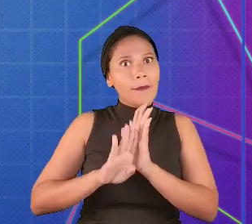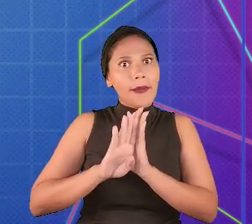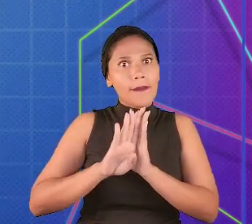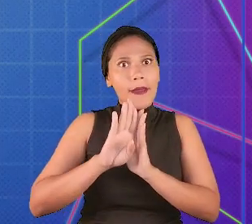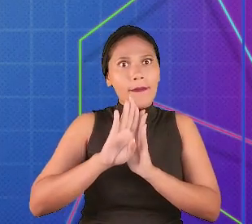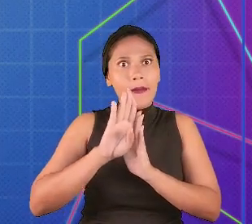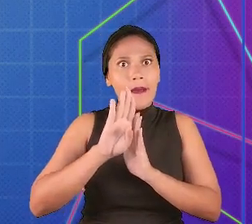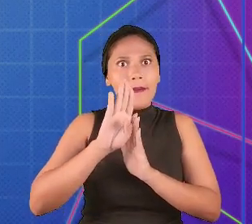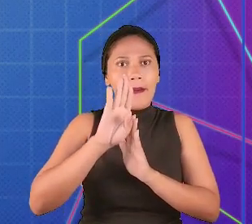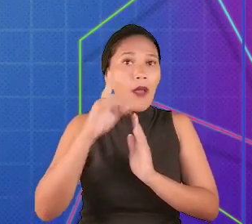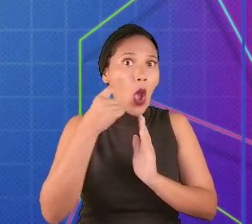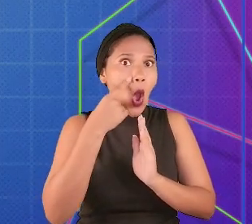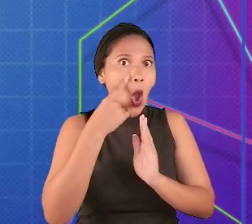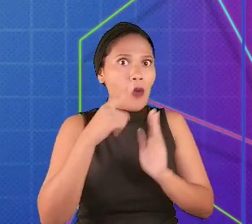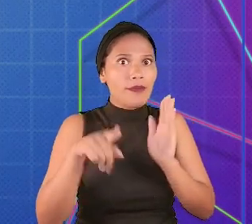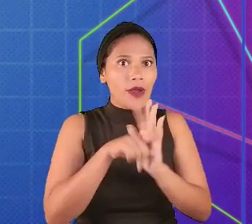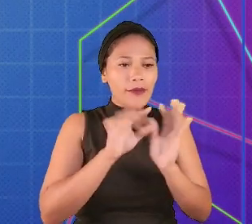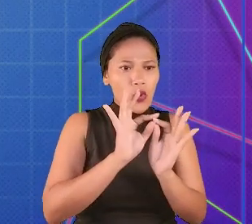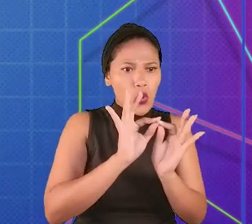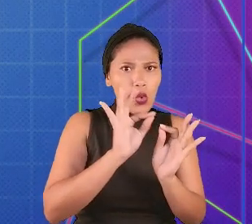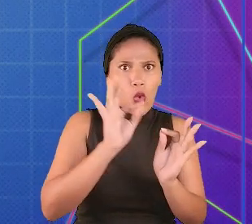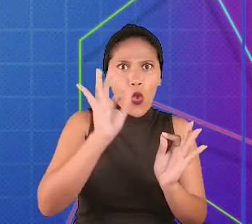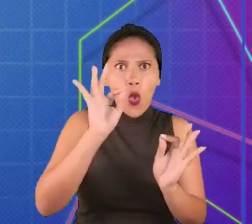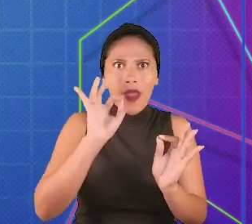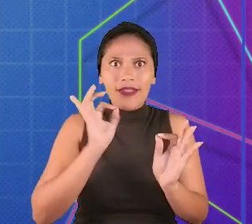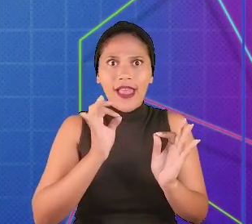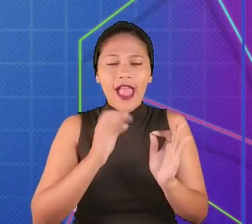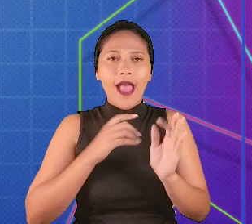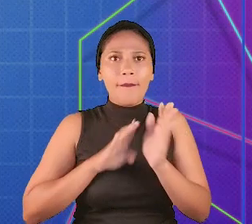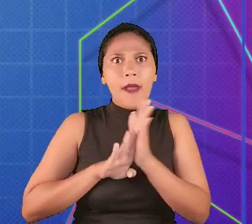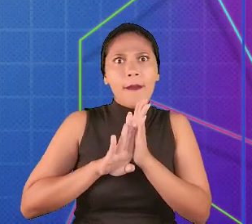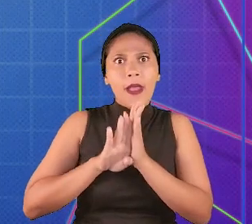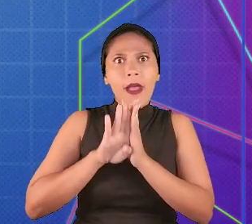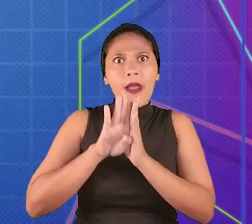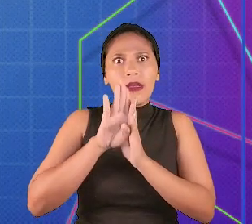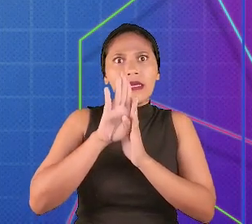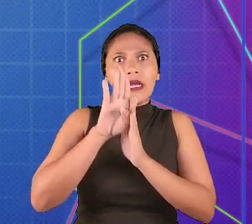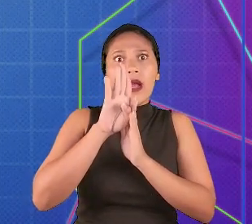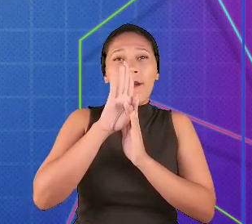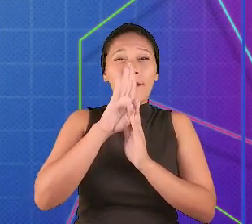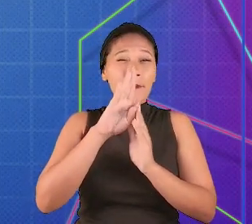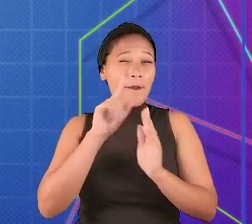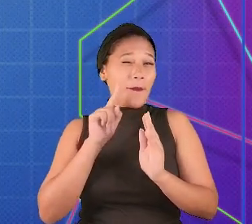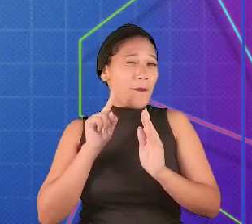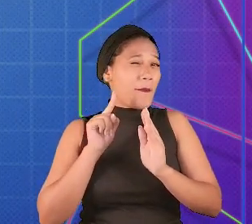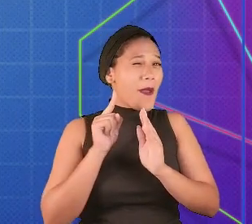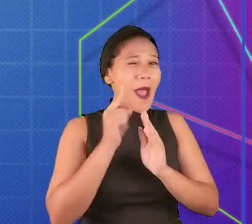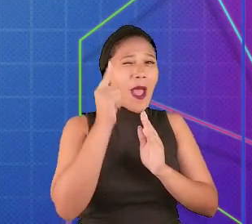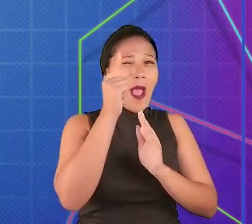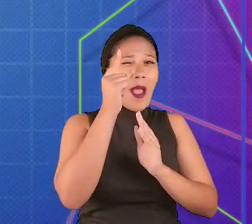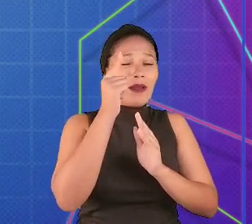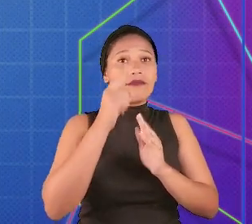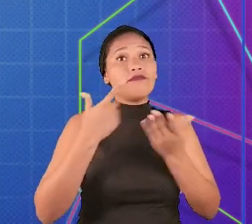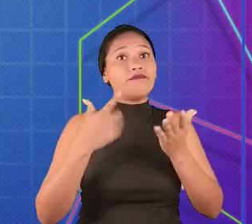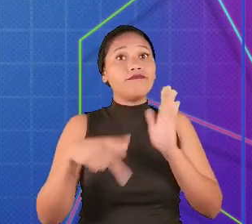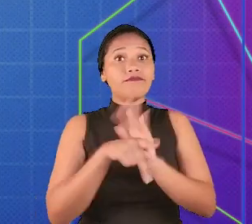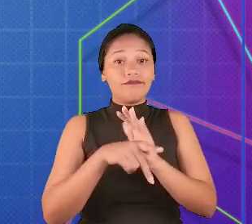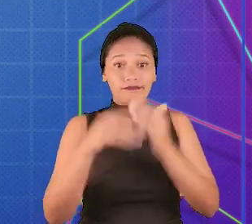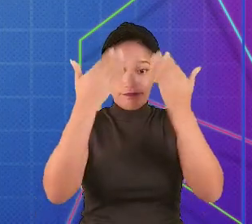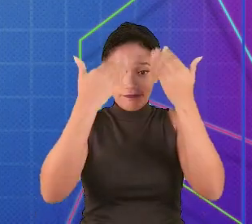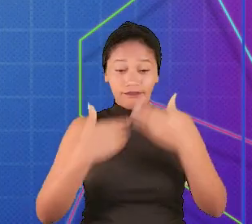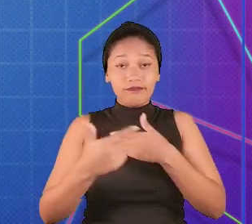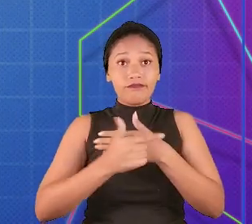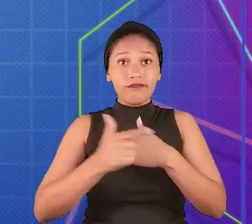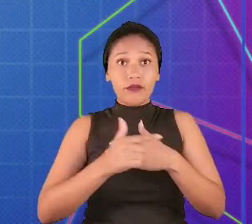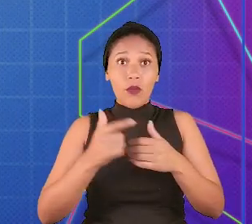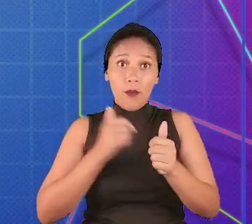vai aumentando. Olha aí como o risco no gráfico vai subindo, até que chegamos no ápice, aquela ponta de cima, chamado clímax, onde o